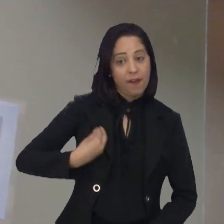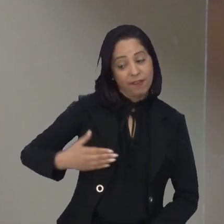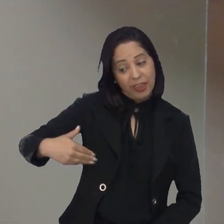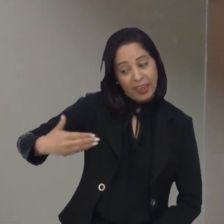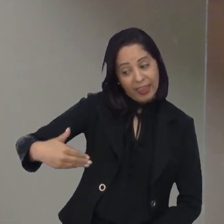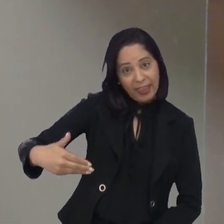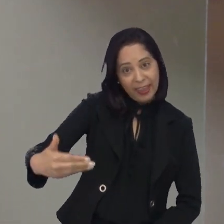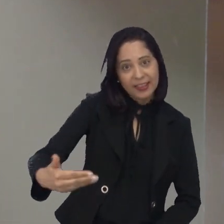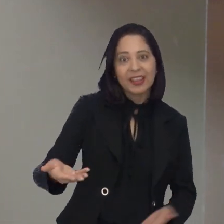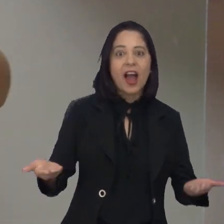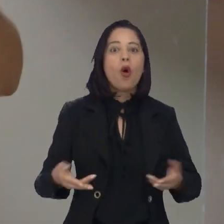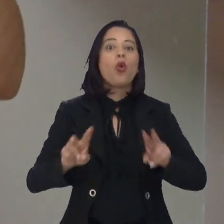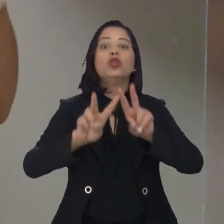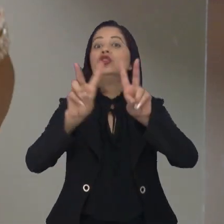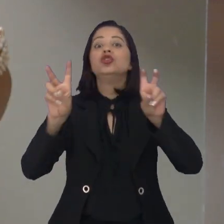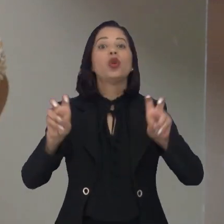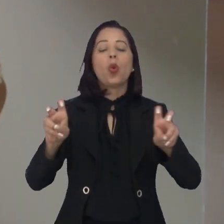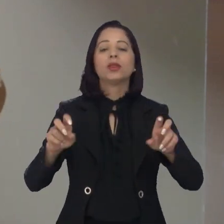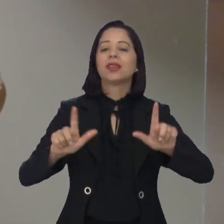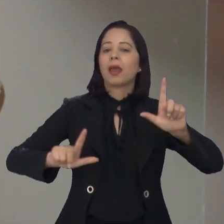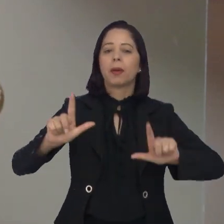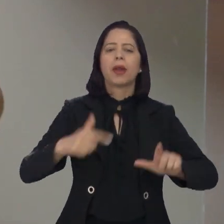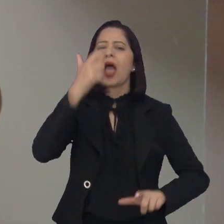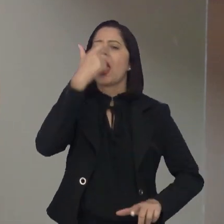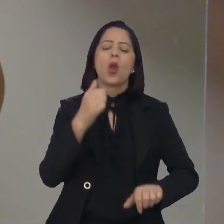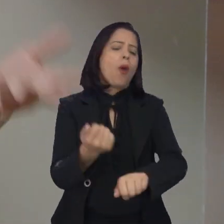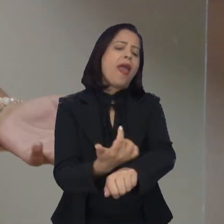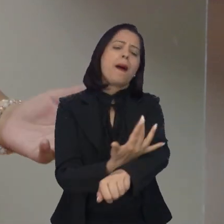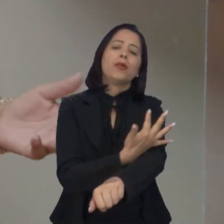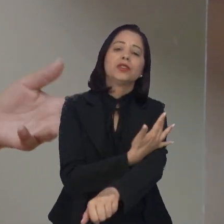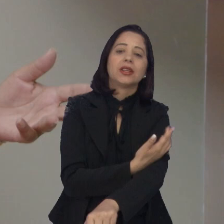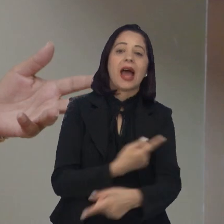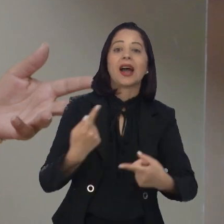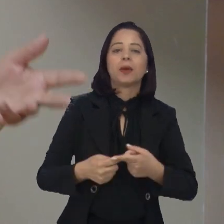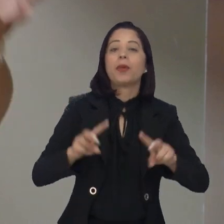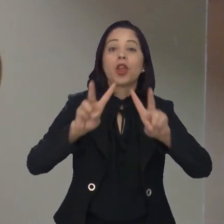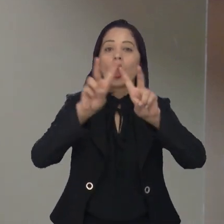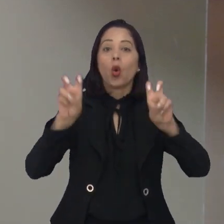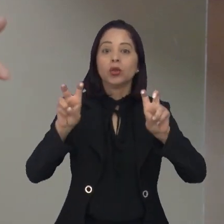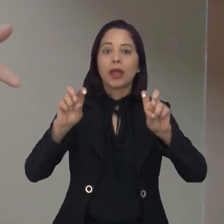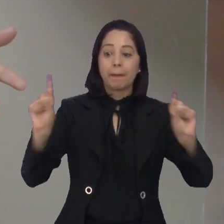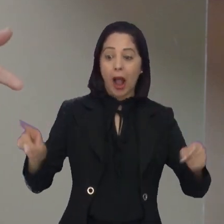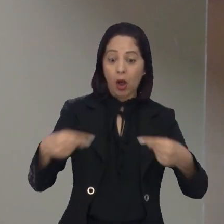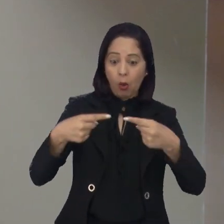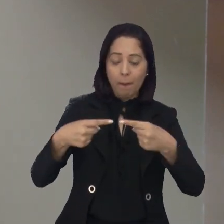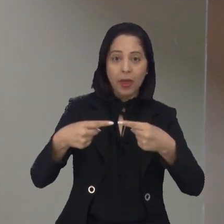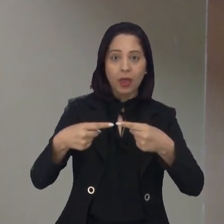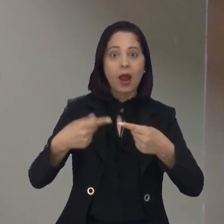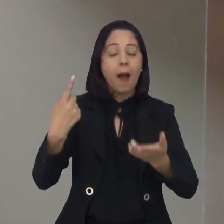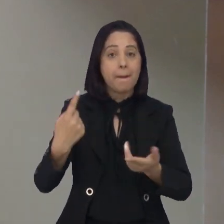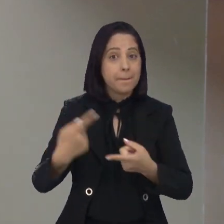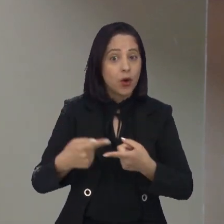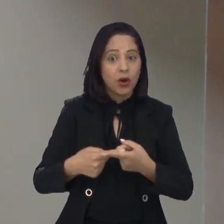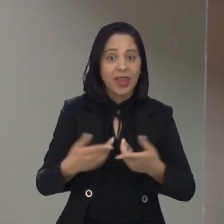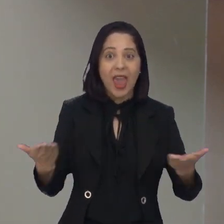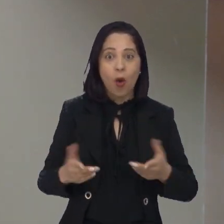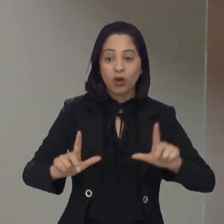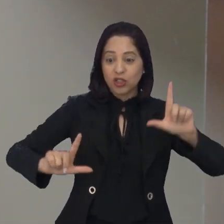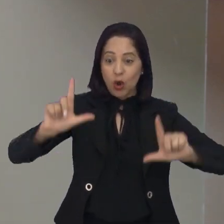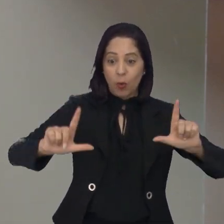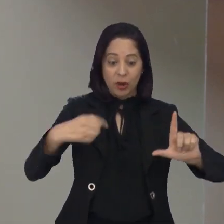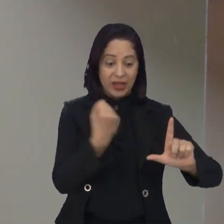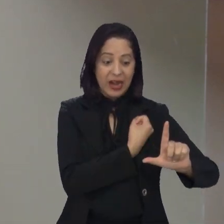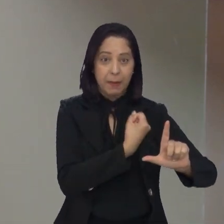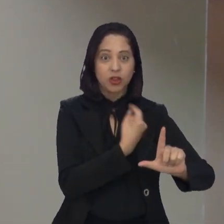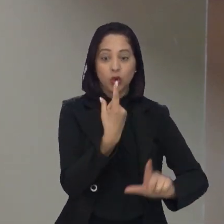Longevidade é o tema do programa de hoje. Eu estou emocionada porque o tema não poderia ser outro. Afinal de contas, esse é o programa de